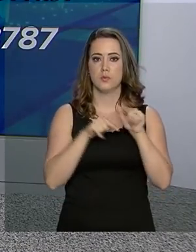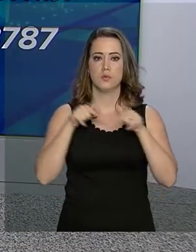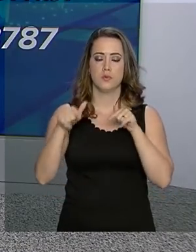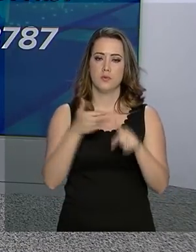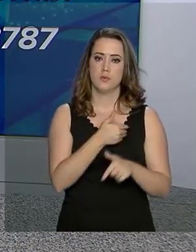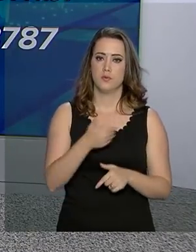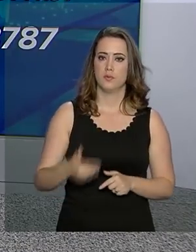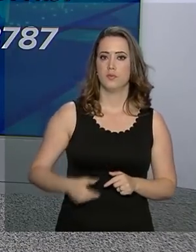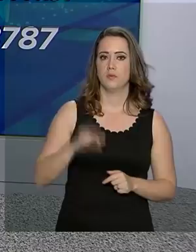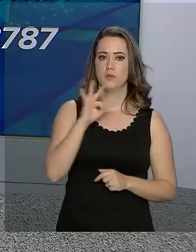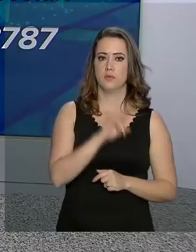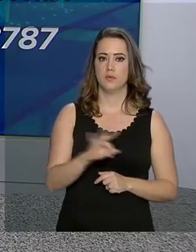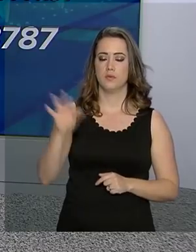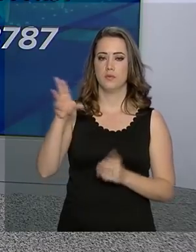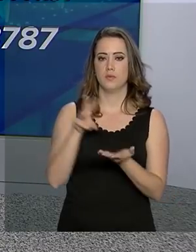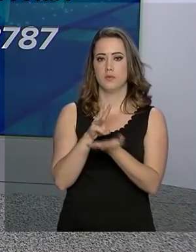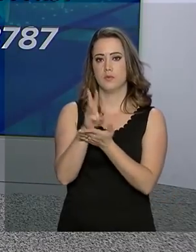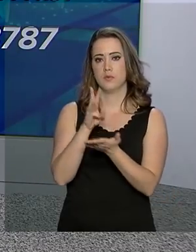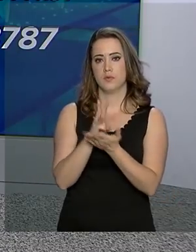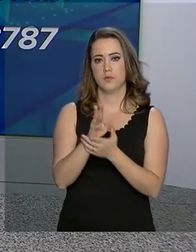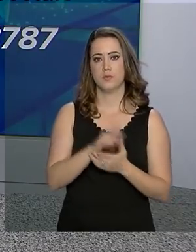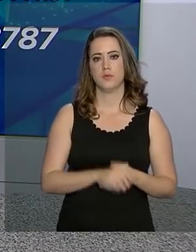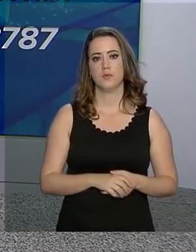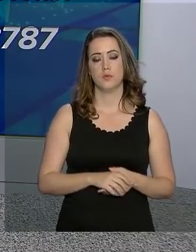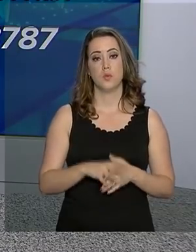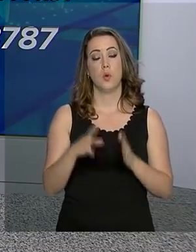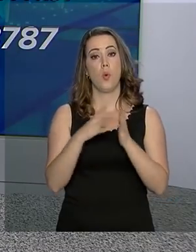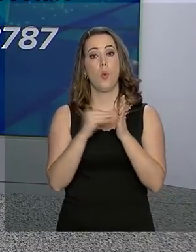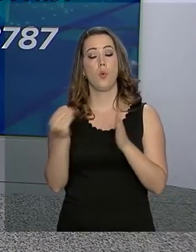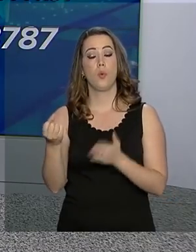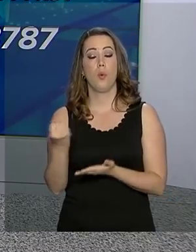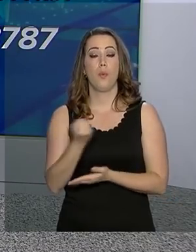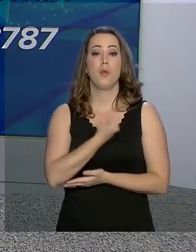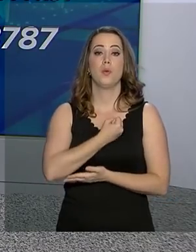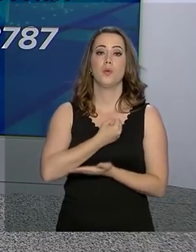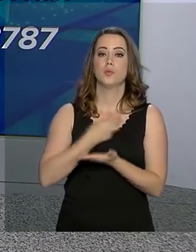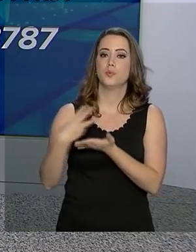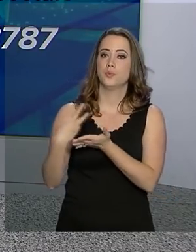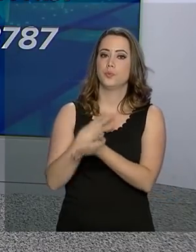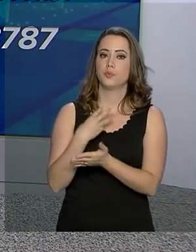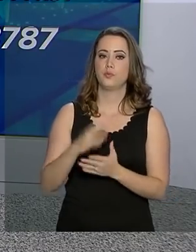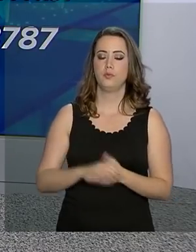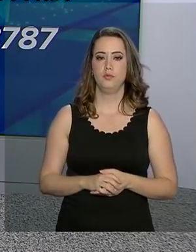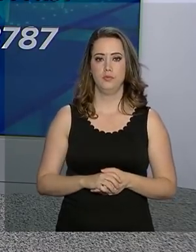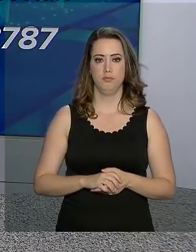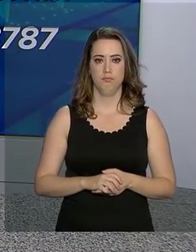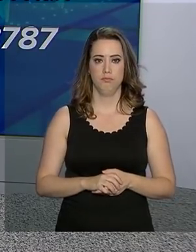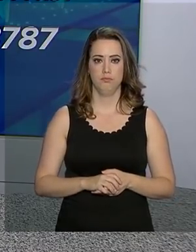sobre programas e ações do governo federal para o nosso WhatsApp. Então, anote aí. É